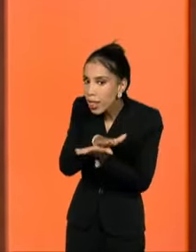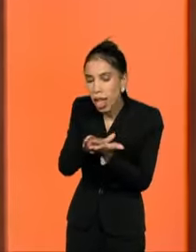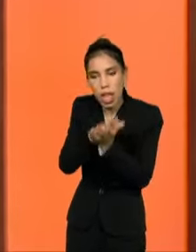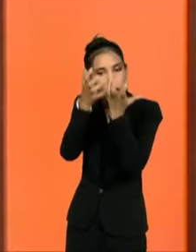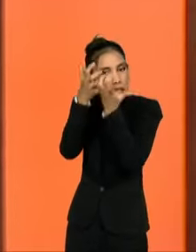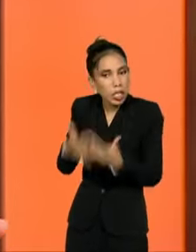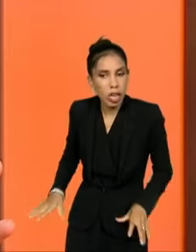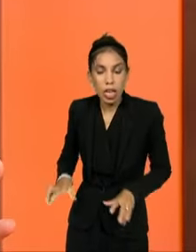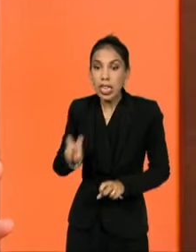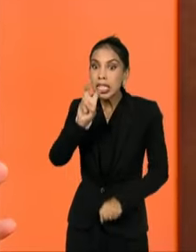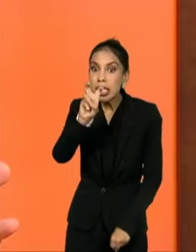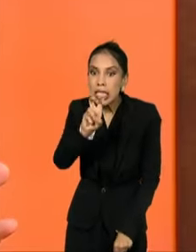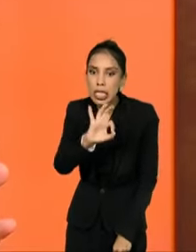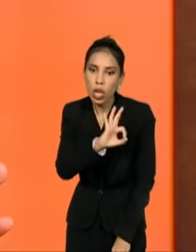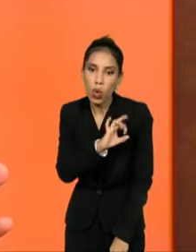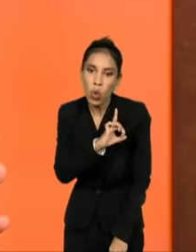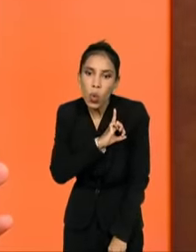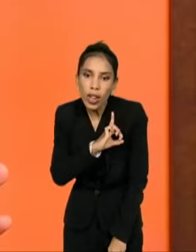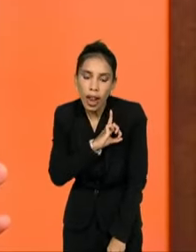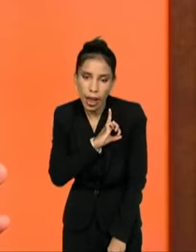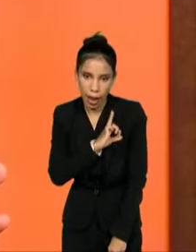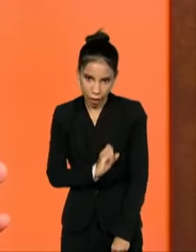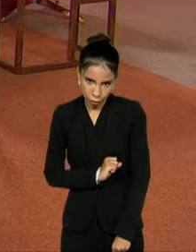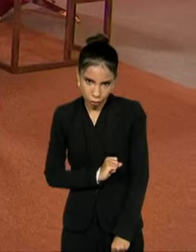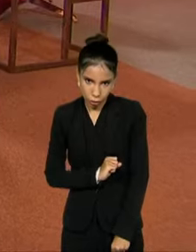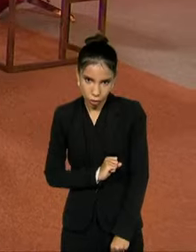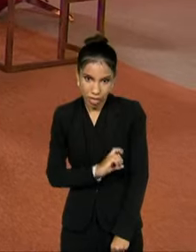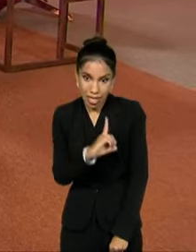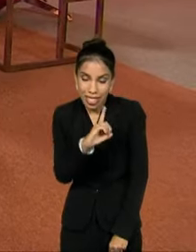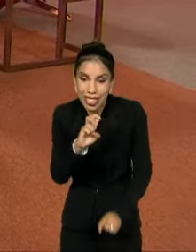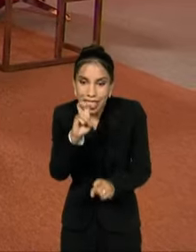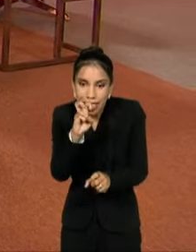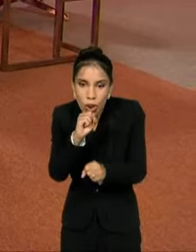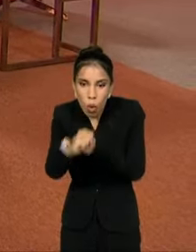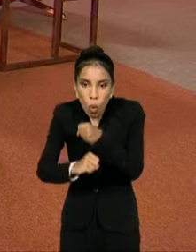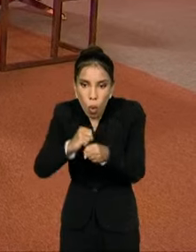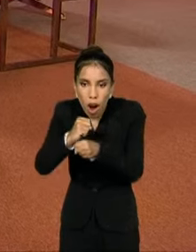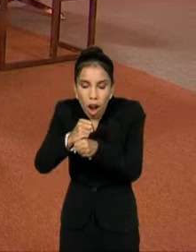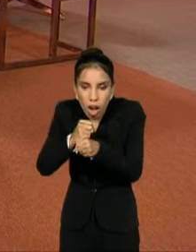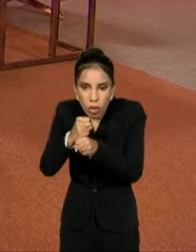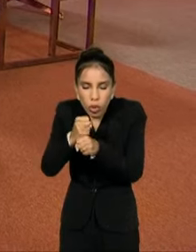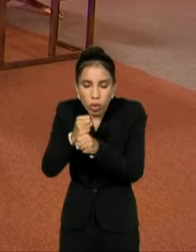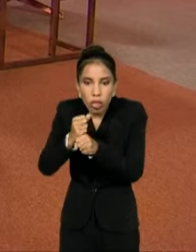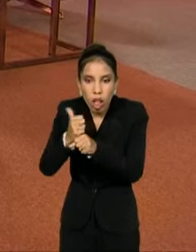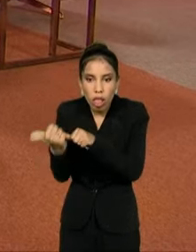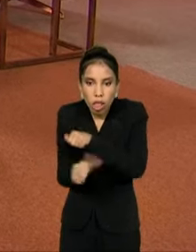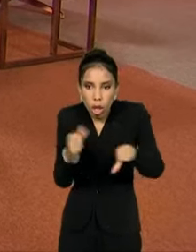5 delegados, André, vai. 5 delegados em 5 anos é porque não quer chegar